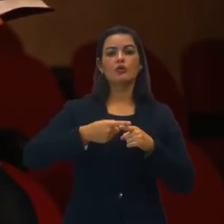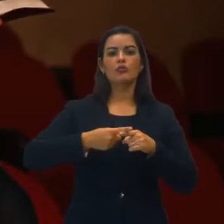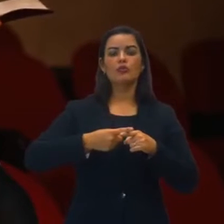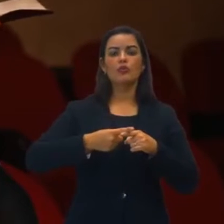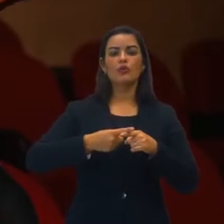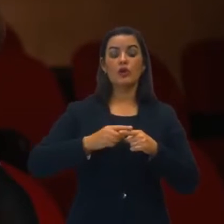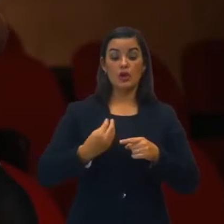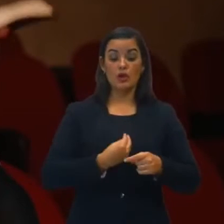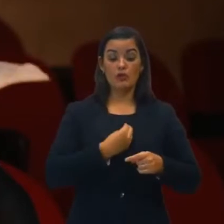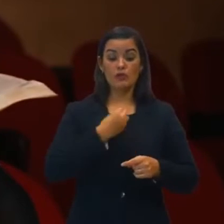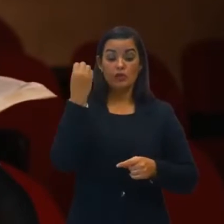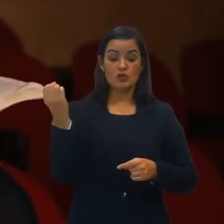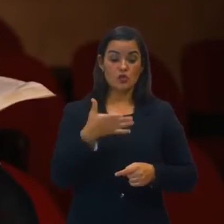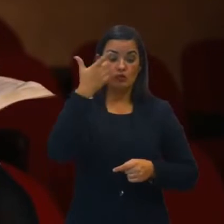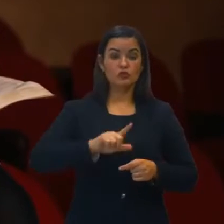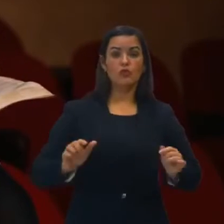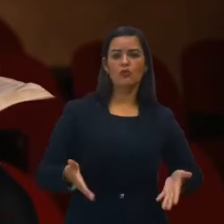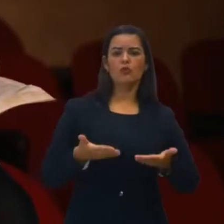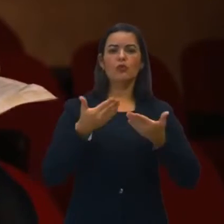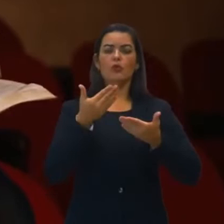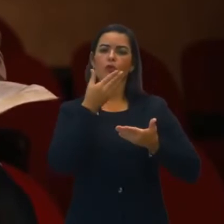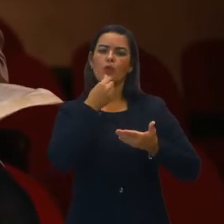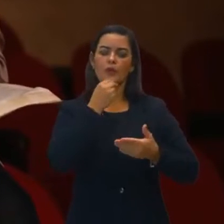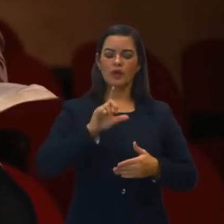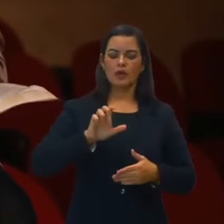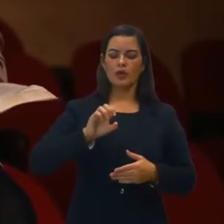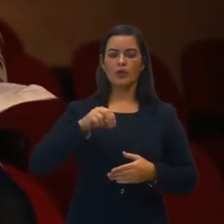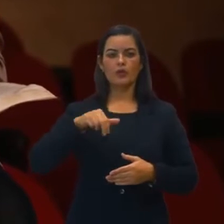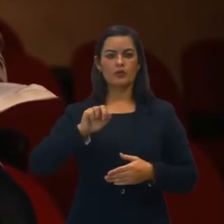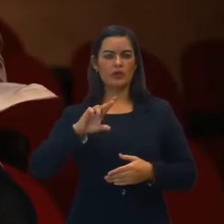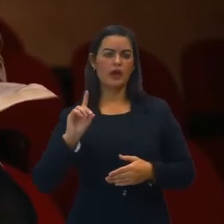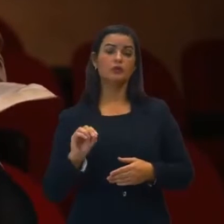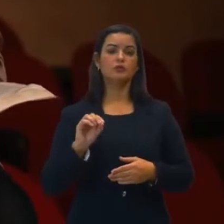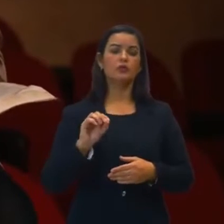Reavivamento, de Leonard Ravenhill. E a única resposta a esta